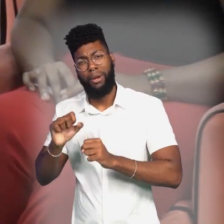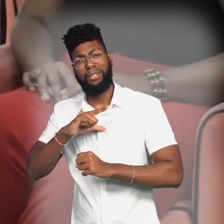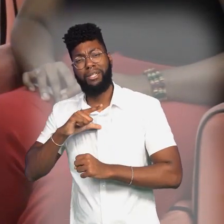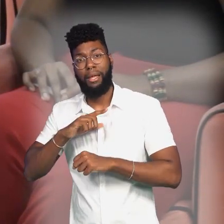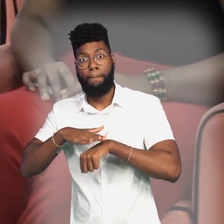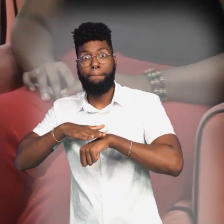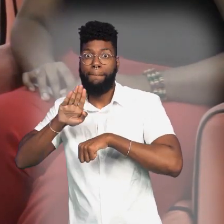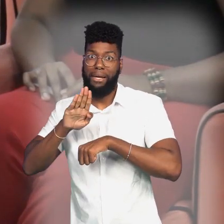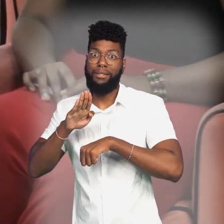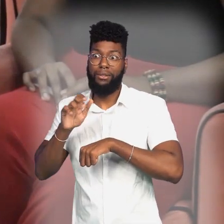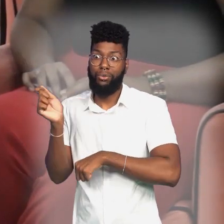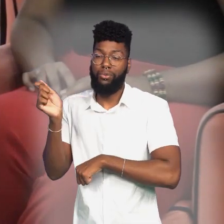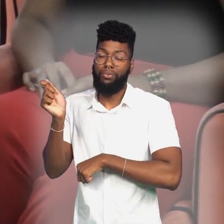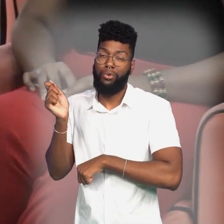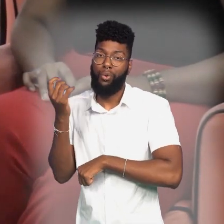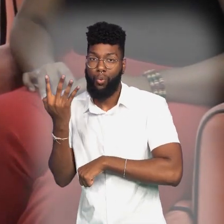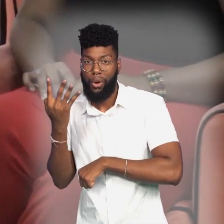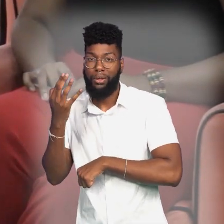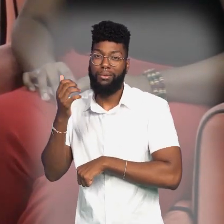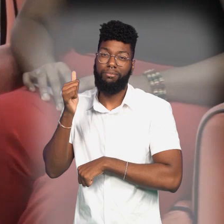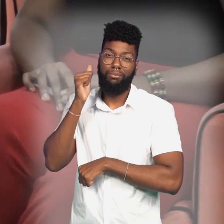Não é obrigatório, mas